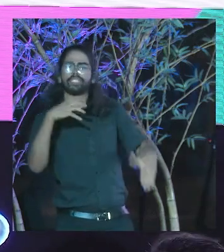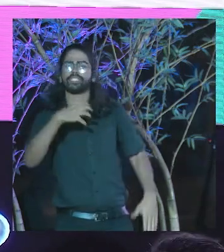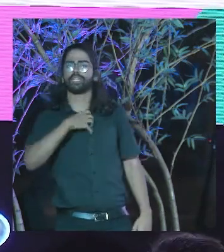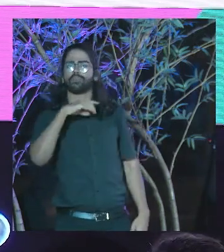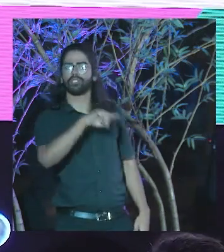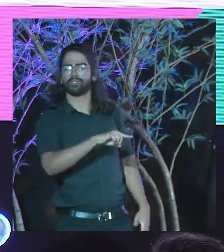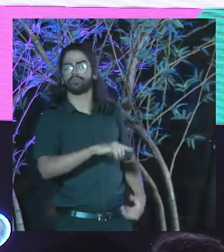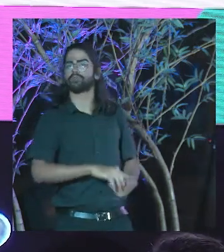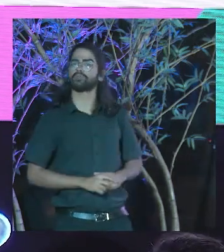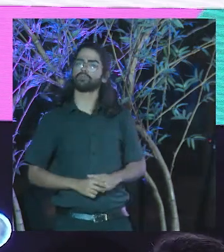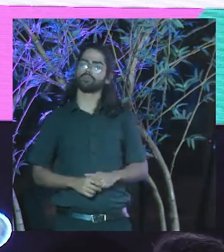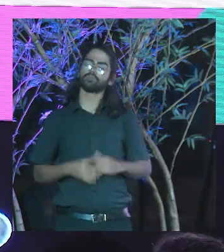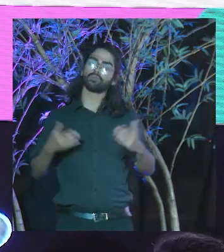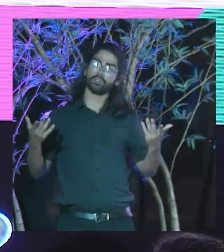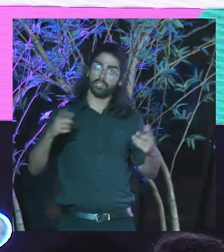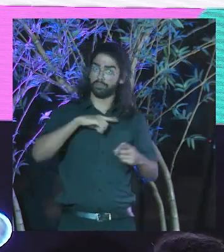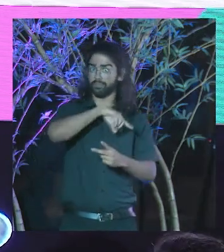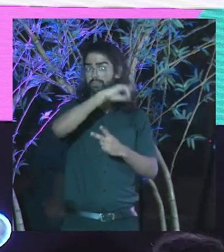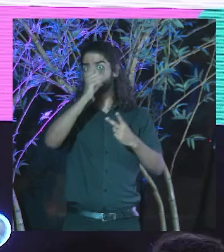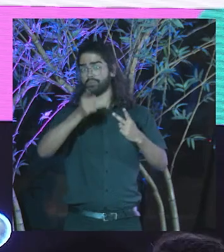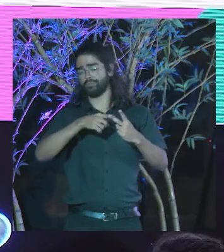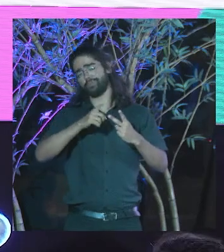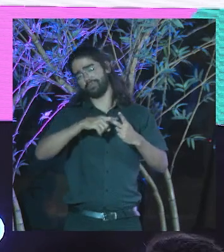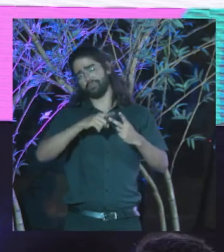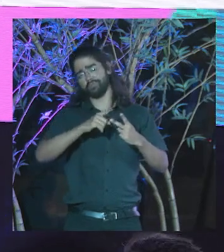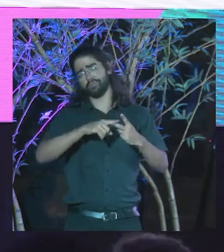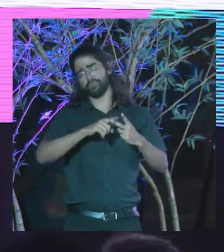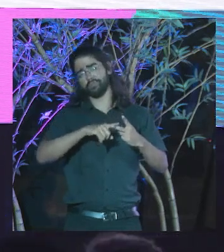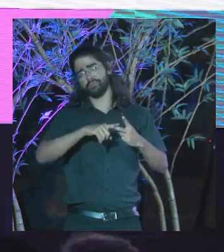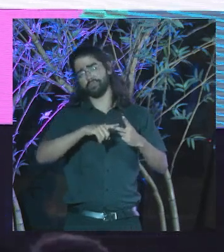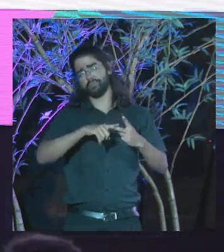maneira. Eu tenho um outro, eu não sou